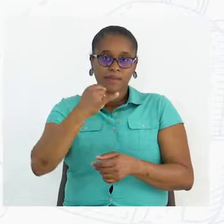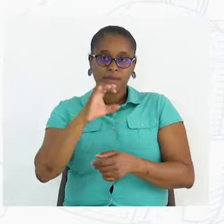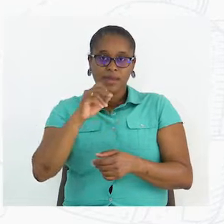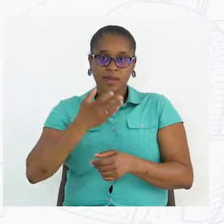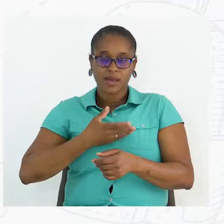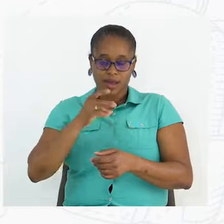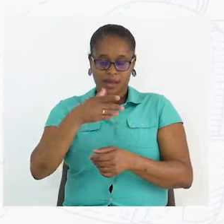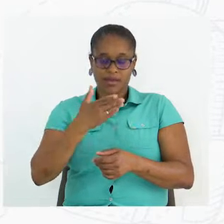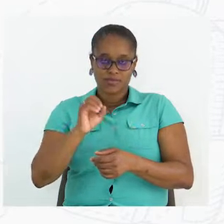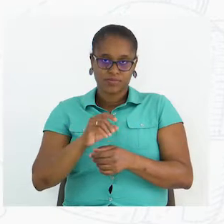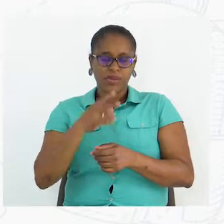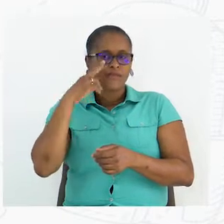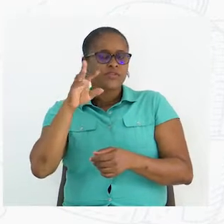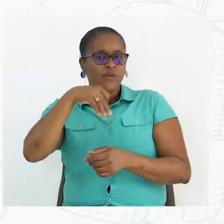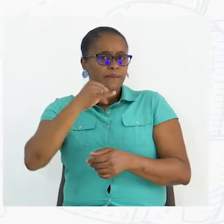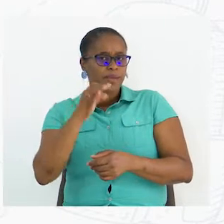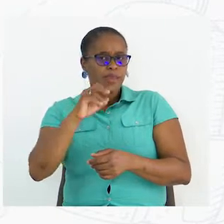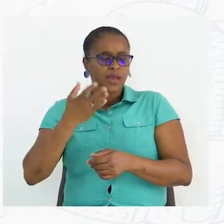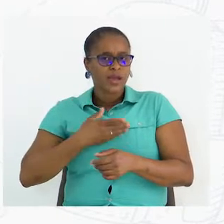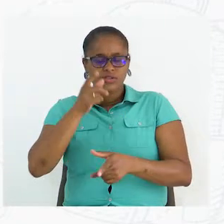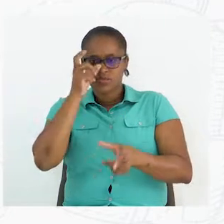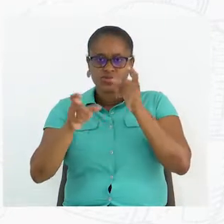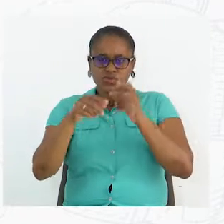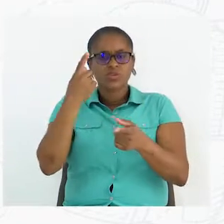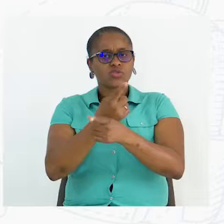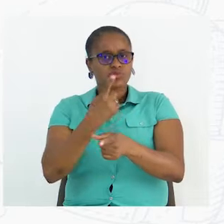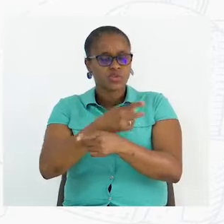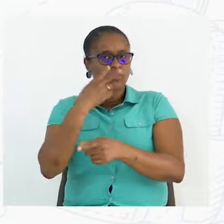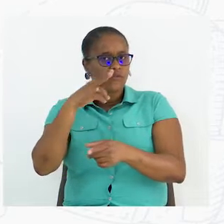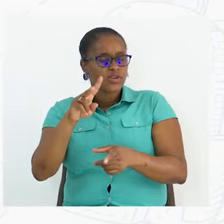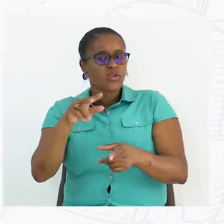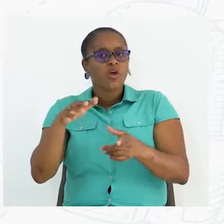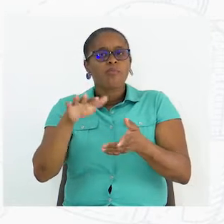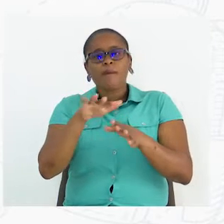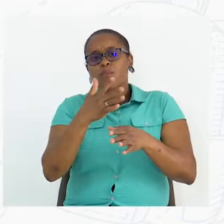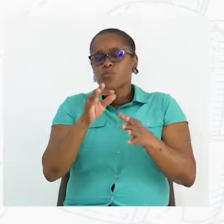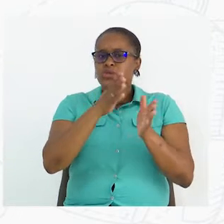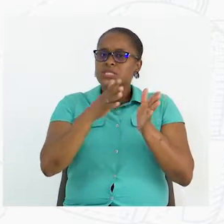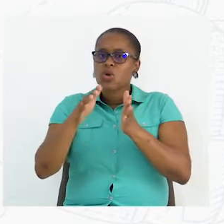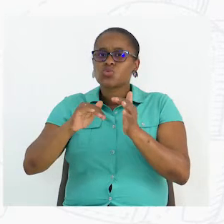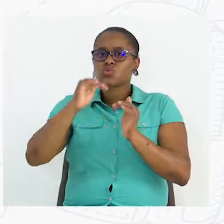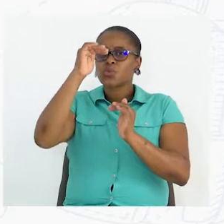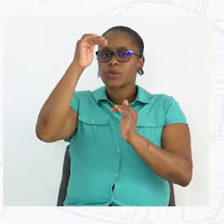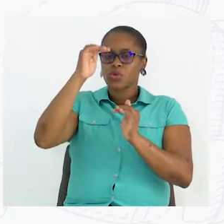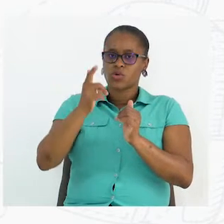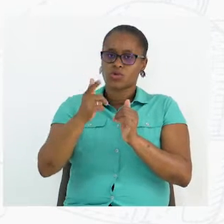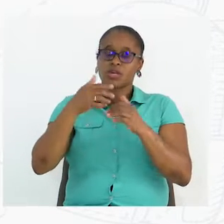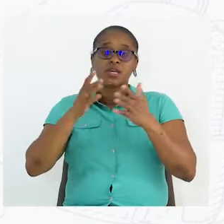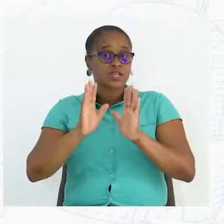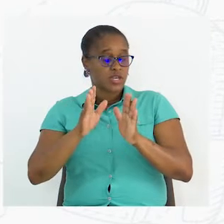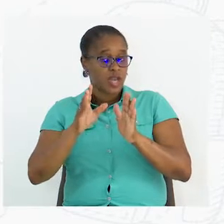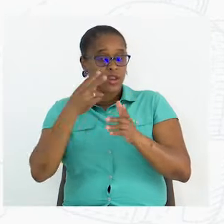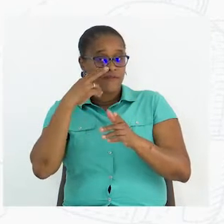as personagens e os objetos são vistos a partir de uma posição superior. E já na visão